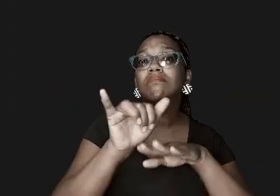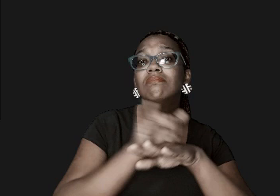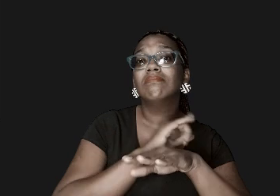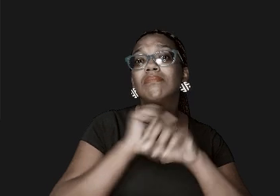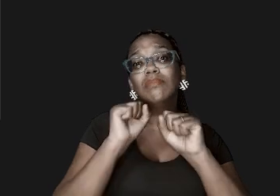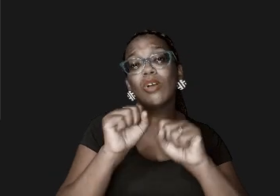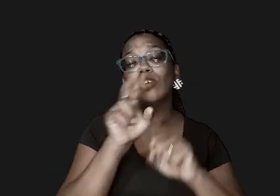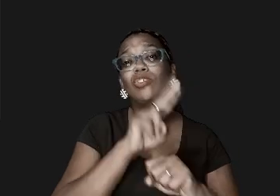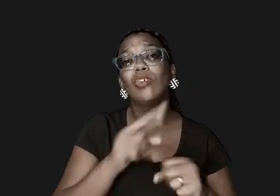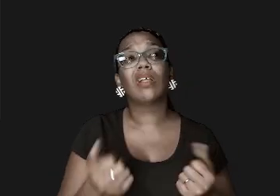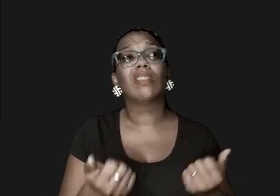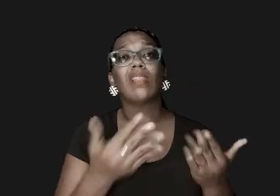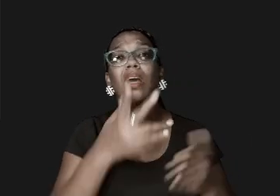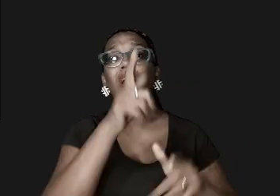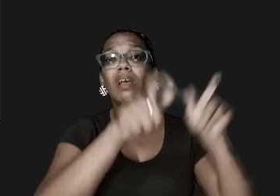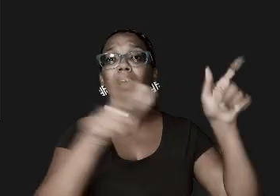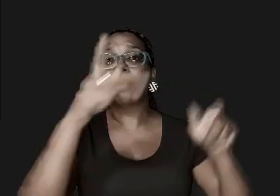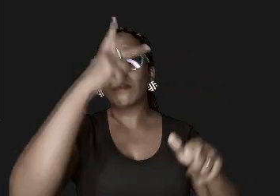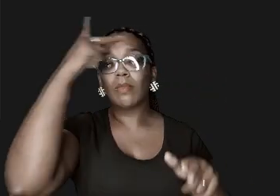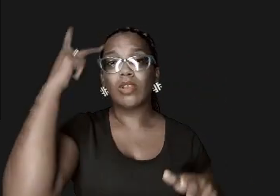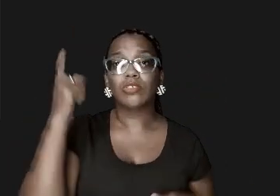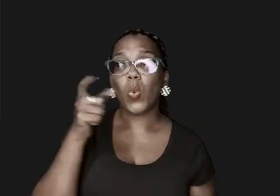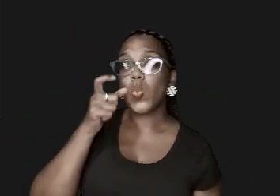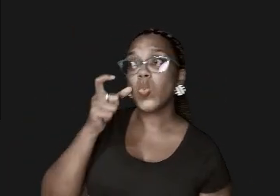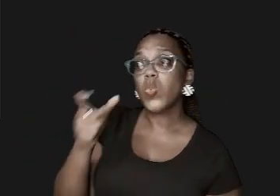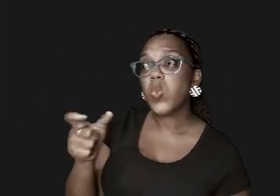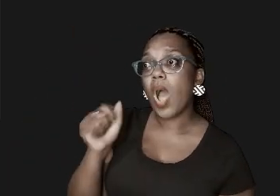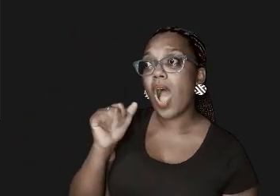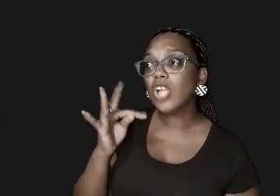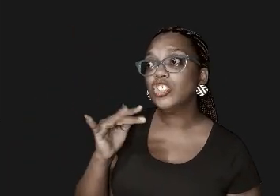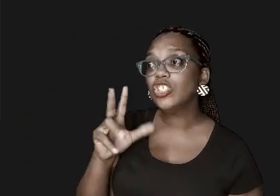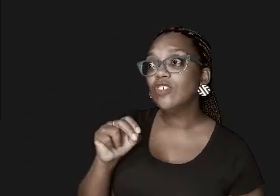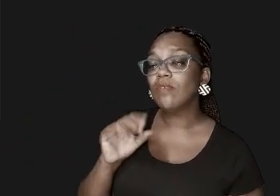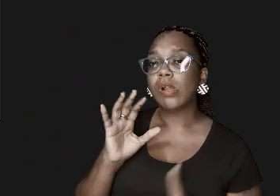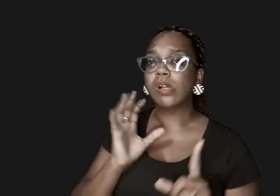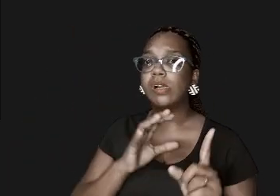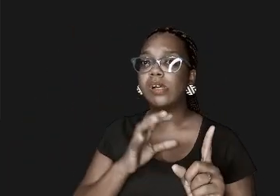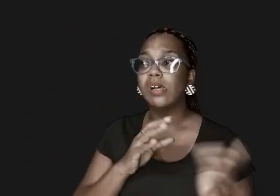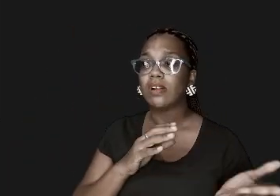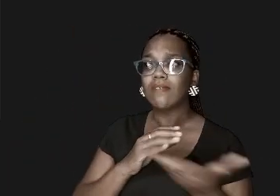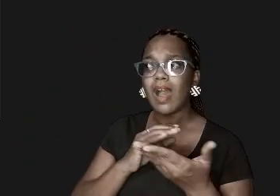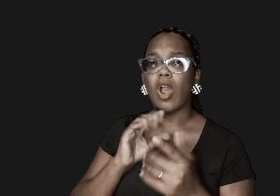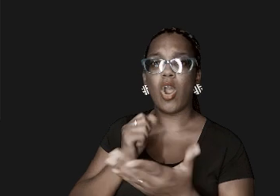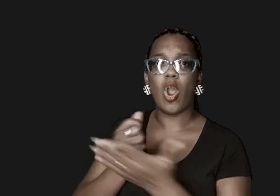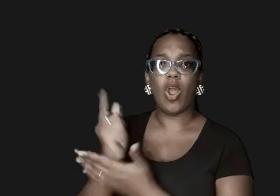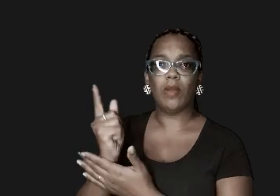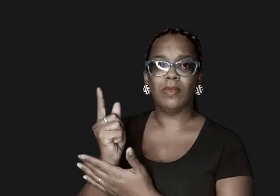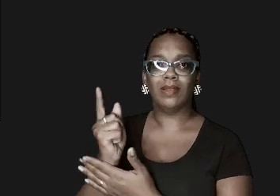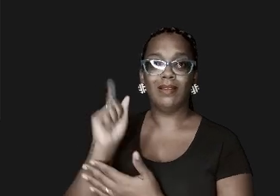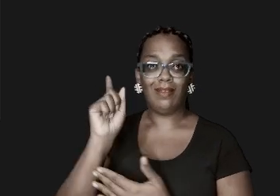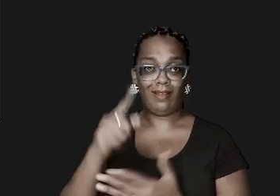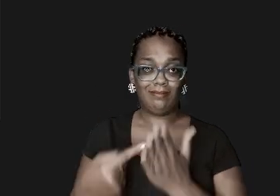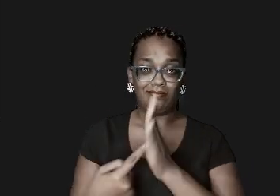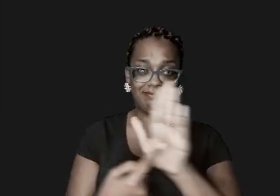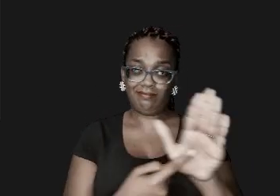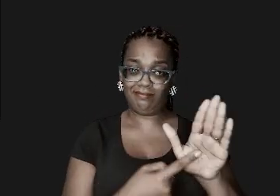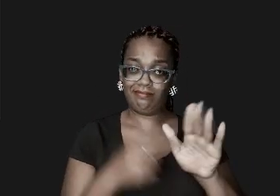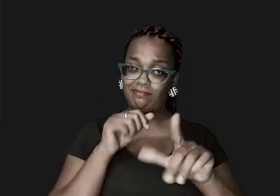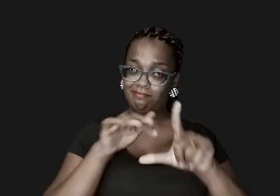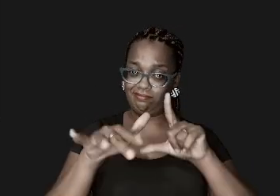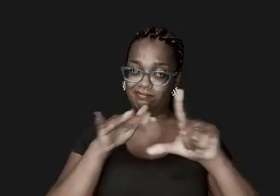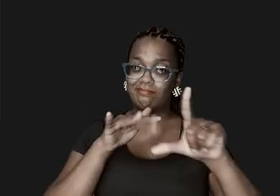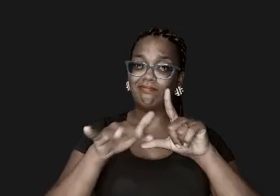e informacional mais uma vez divulgação de informações usadas como o artifício para levar artificialmente